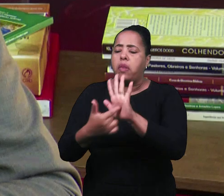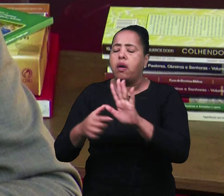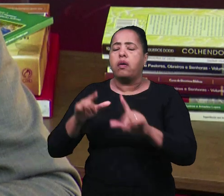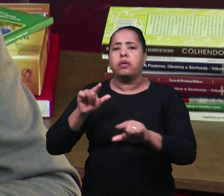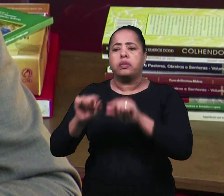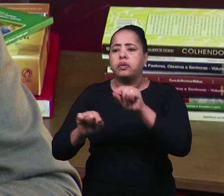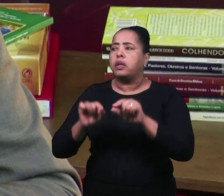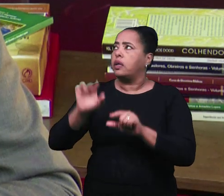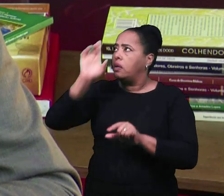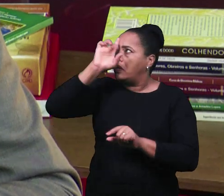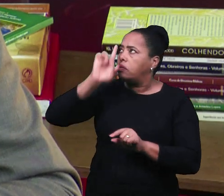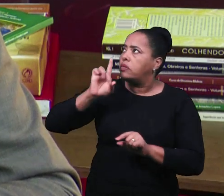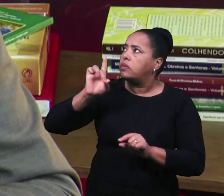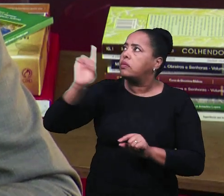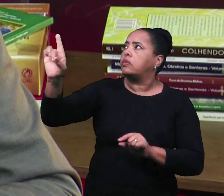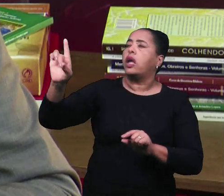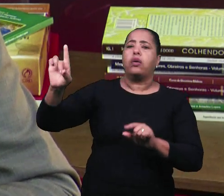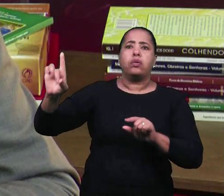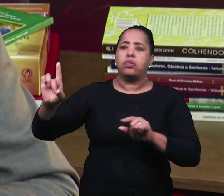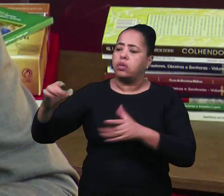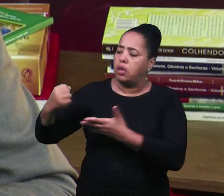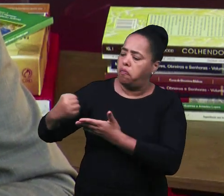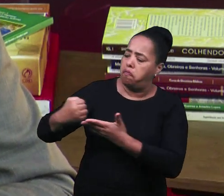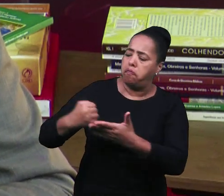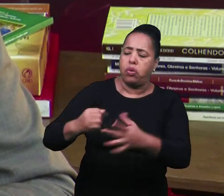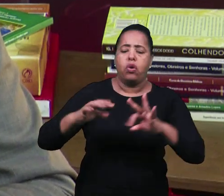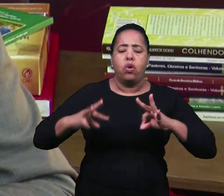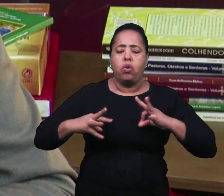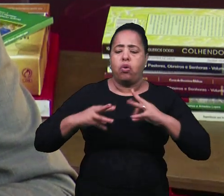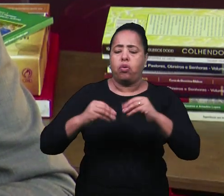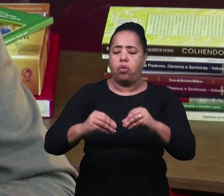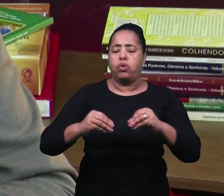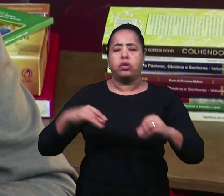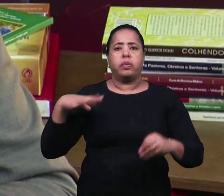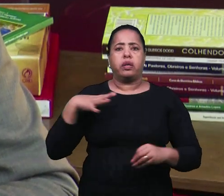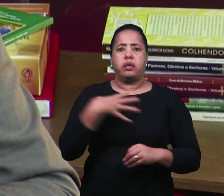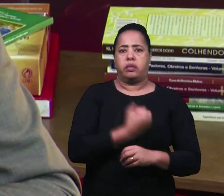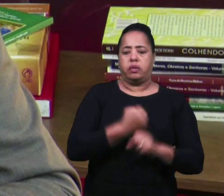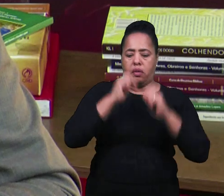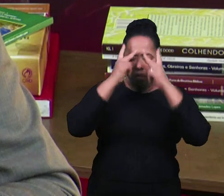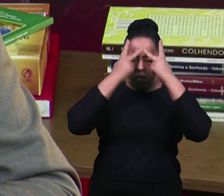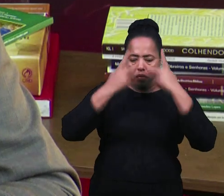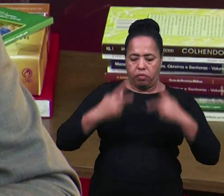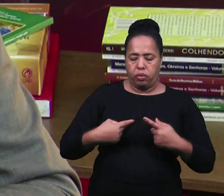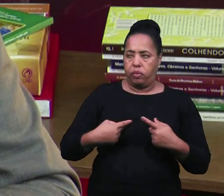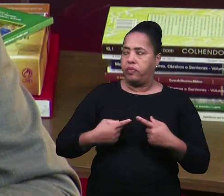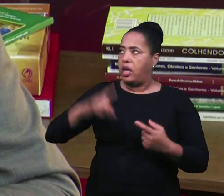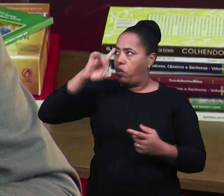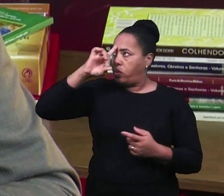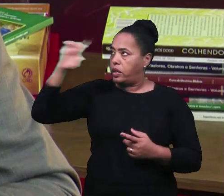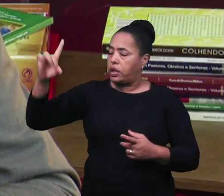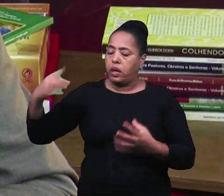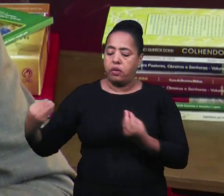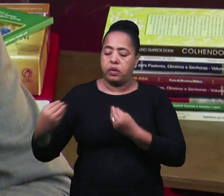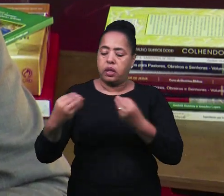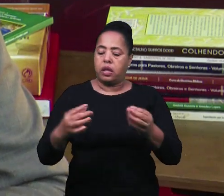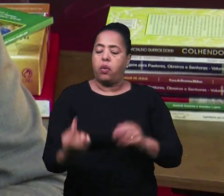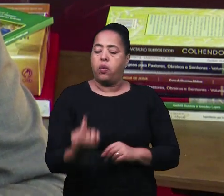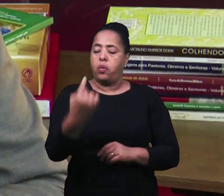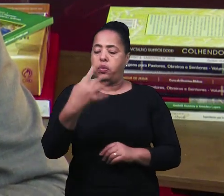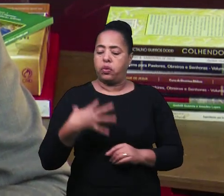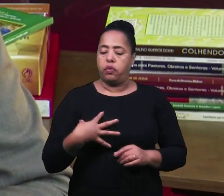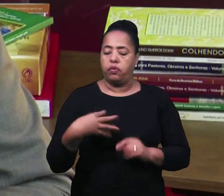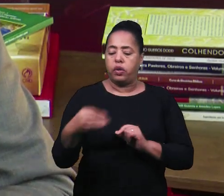que proveu todo o recurso para resgatar a vida do homem, que vai dar o seu único filho para morrer numa